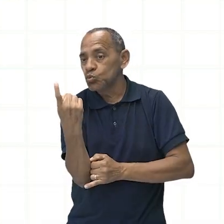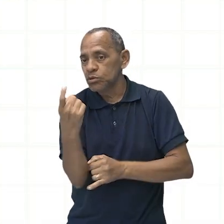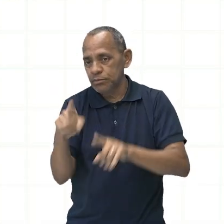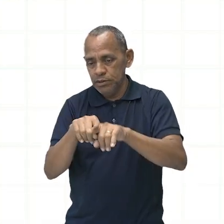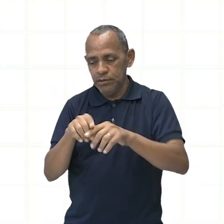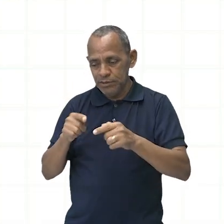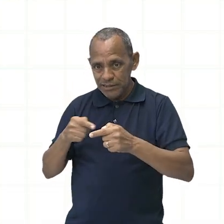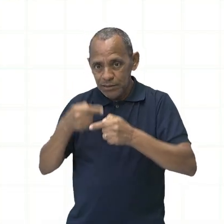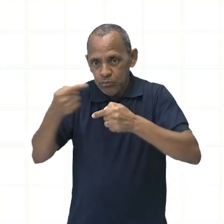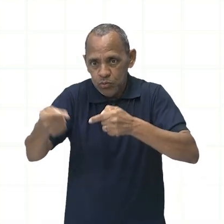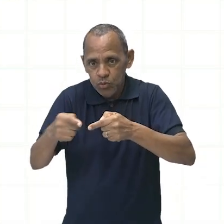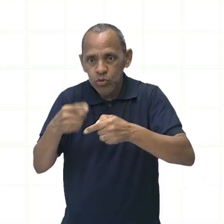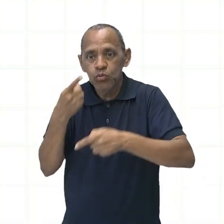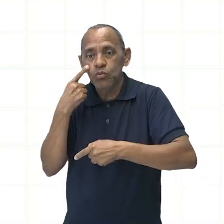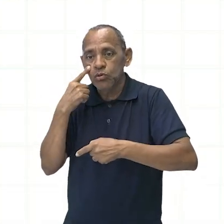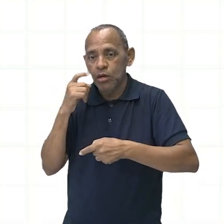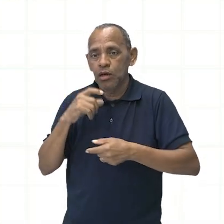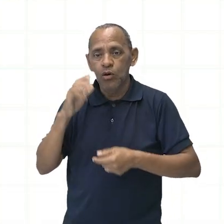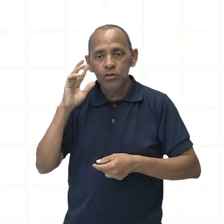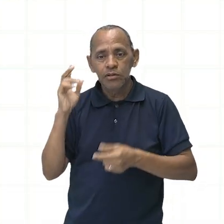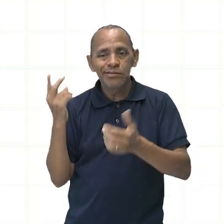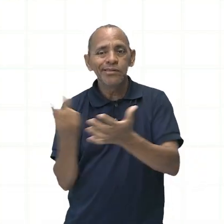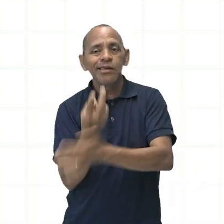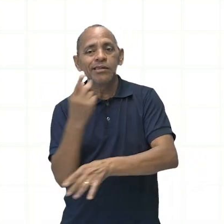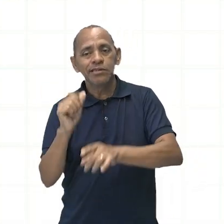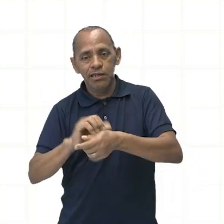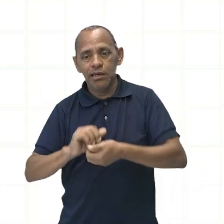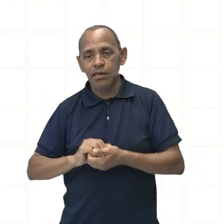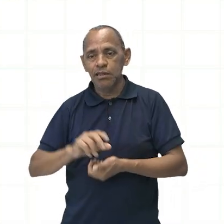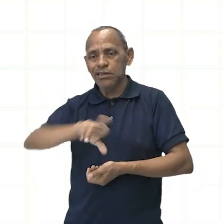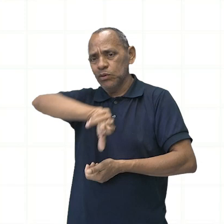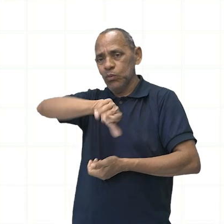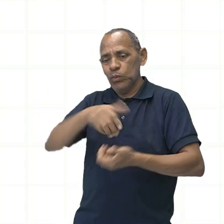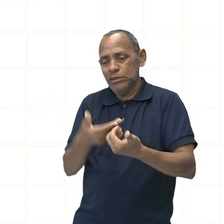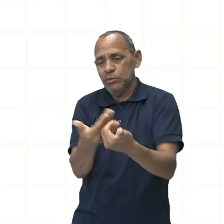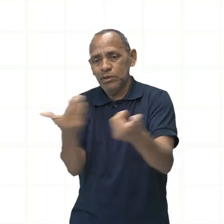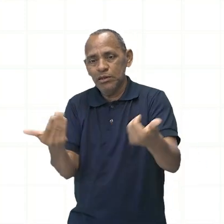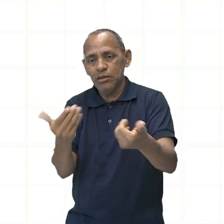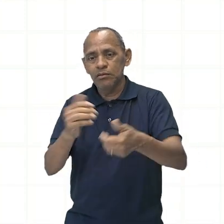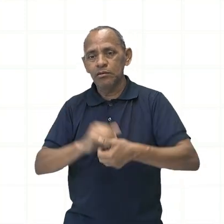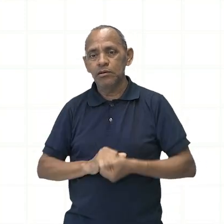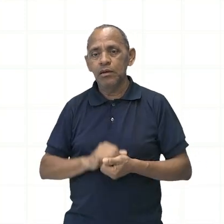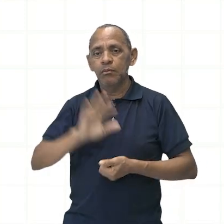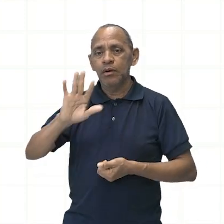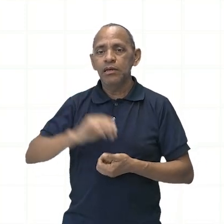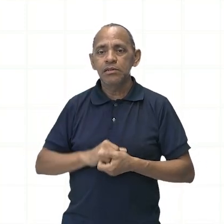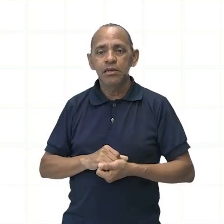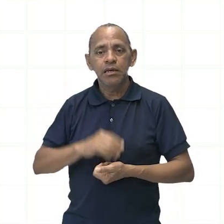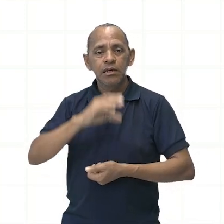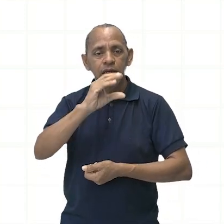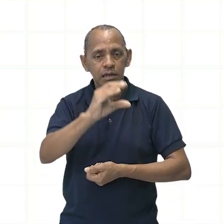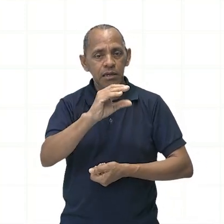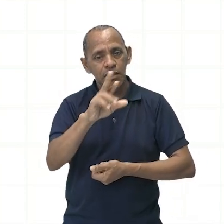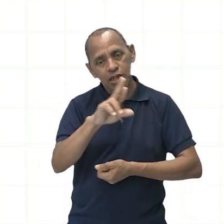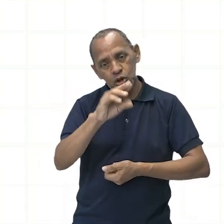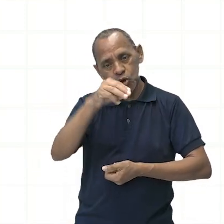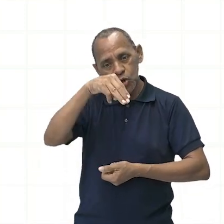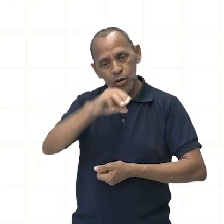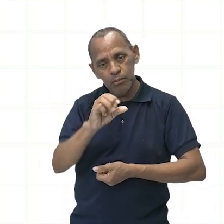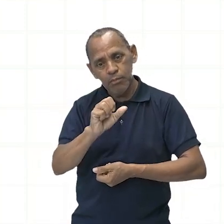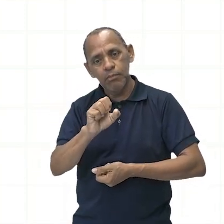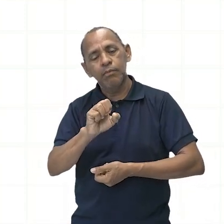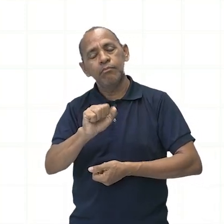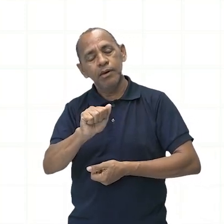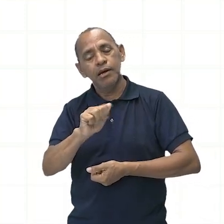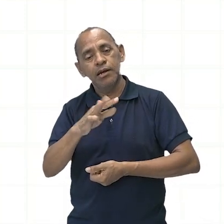nós vamos observar que ocorrerá não mais a separação dos homólogos, mas das cromátides irmãs.